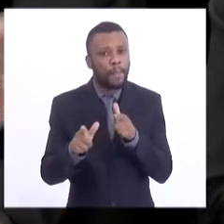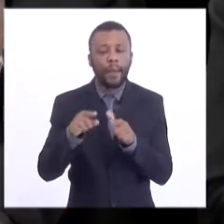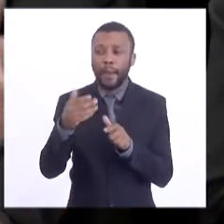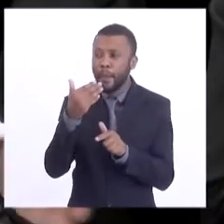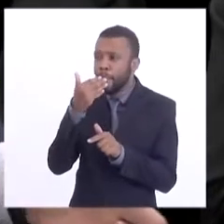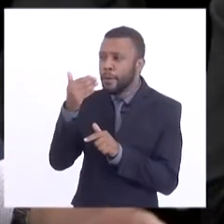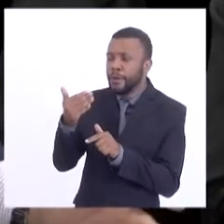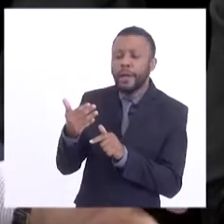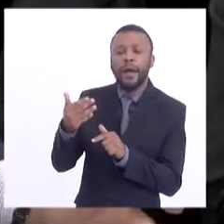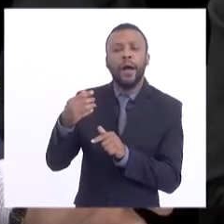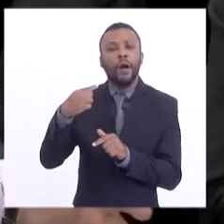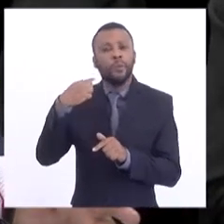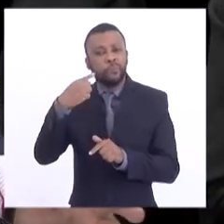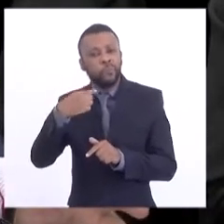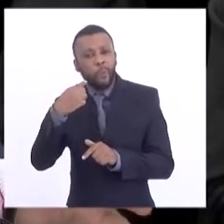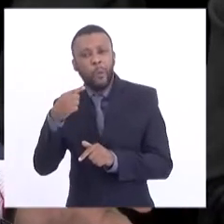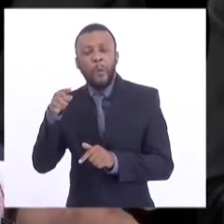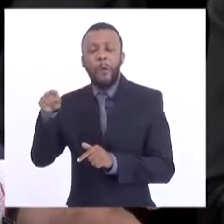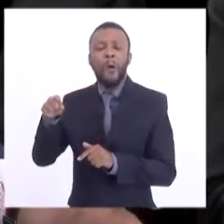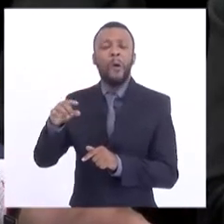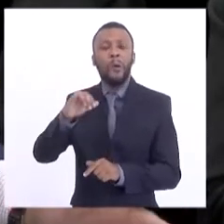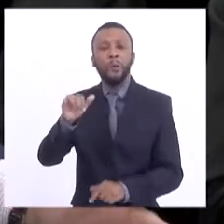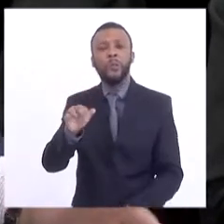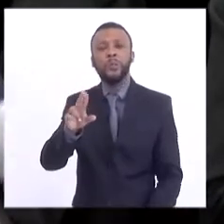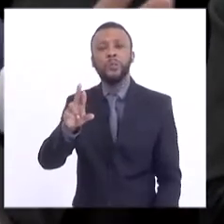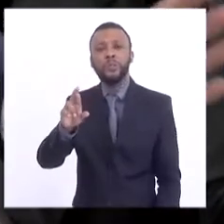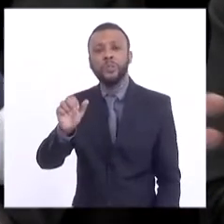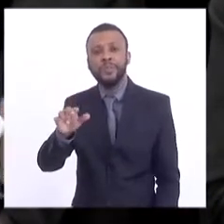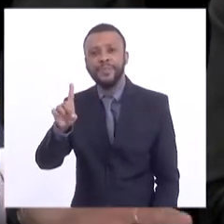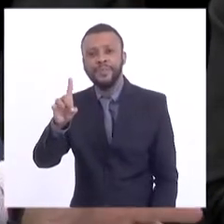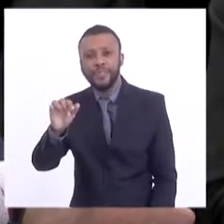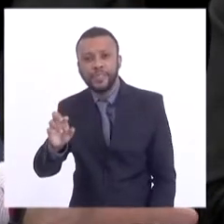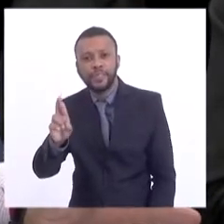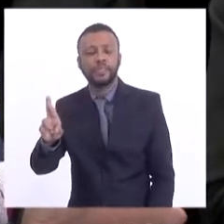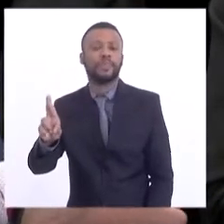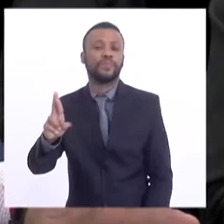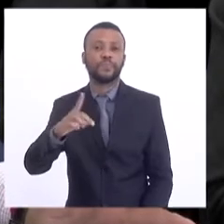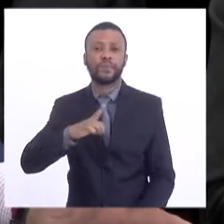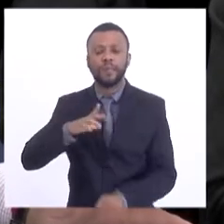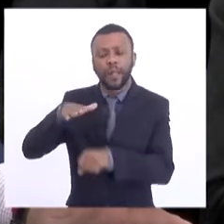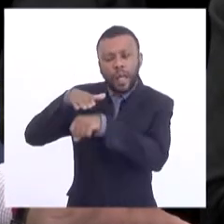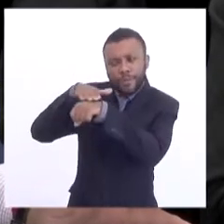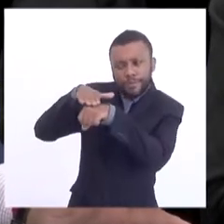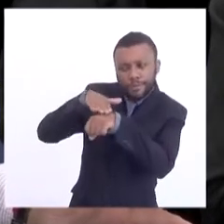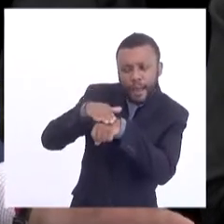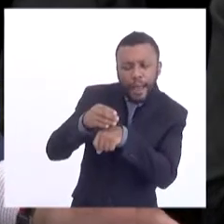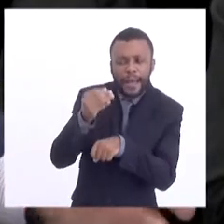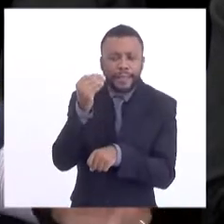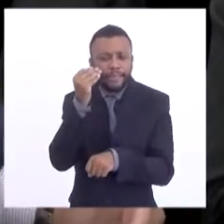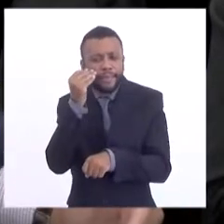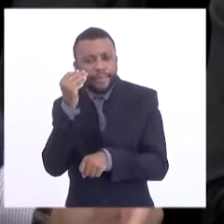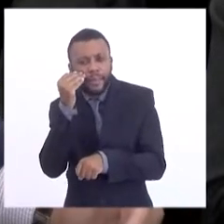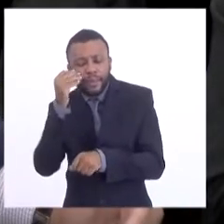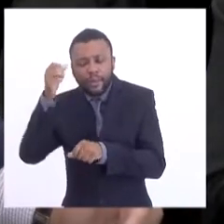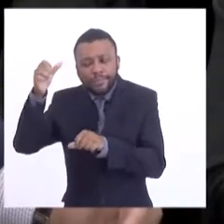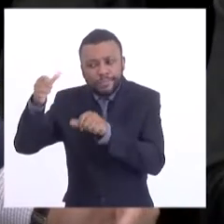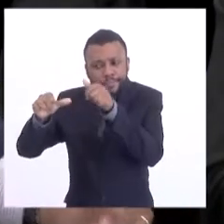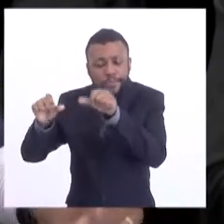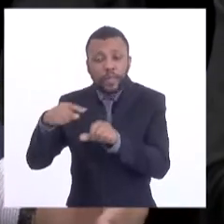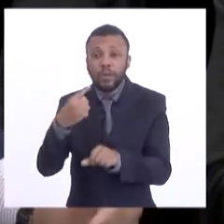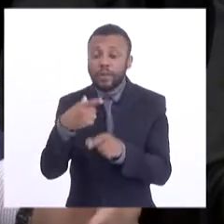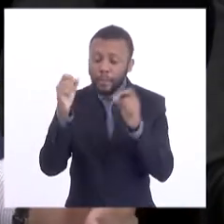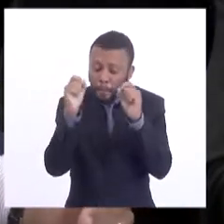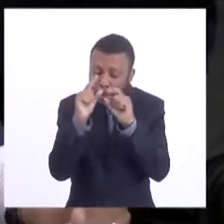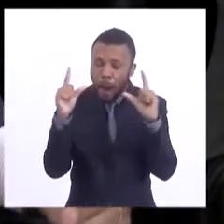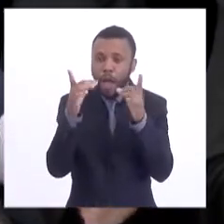Jurandir o Dr Jurandir tem e tem sido no mínimo conversas e verificações isso a gente tá muito